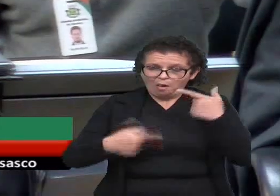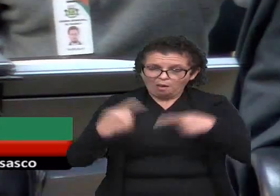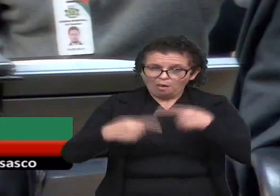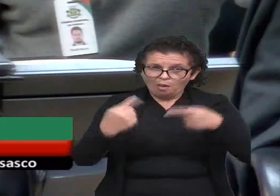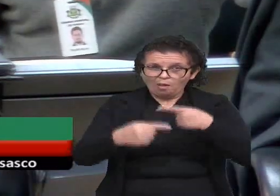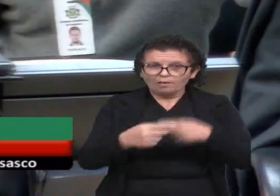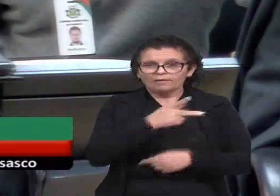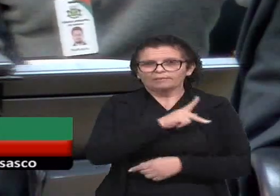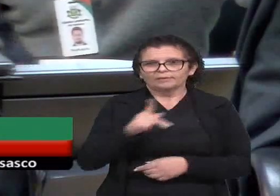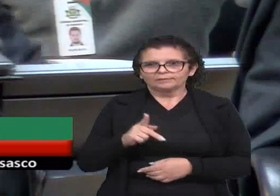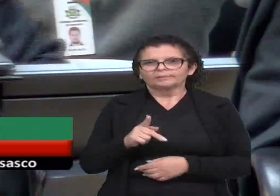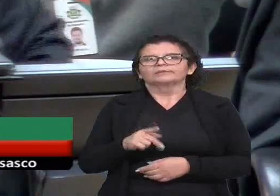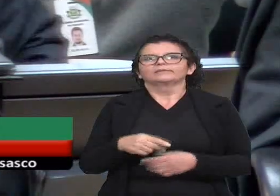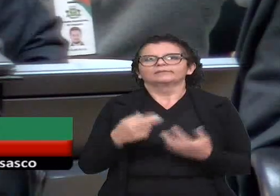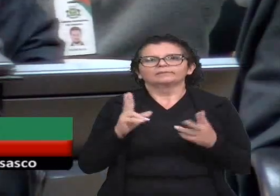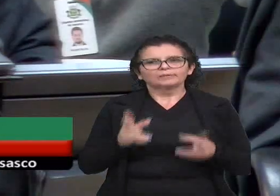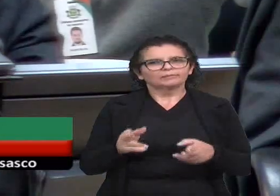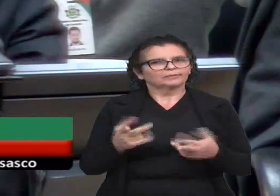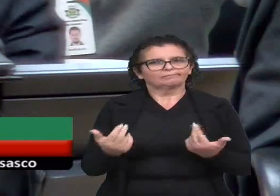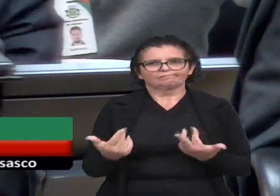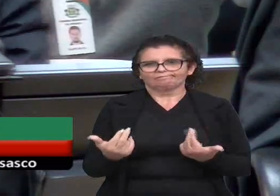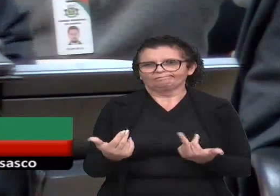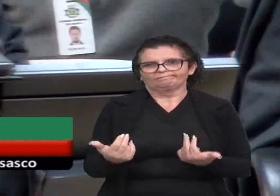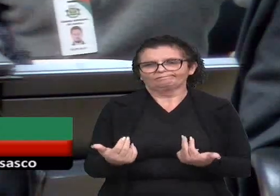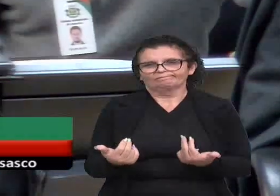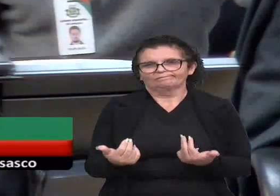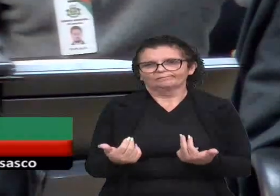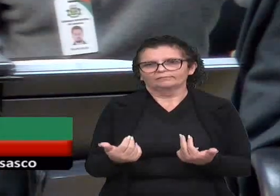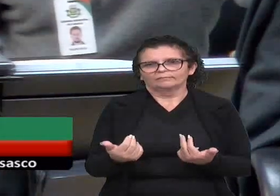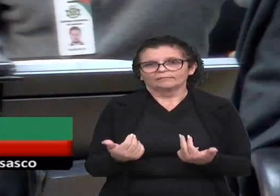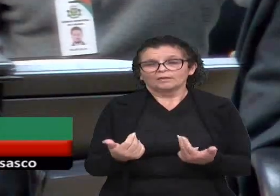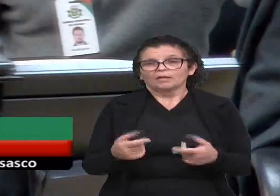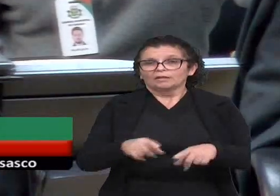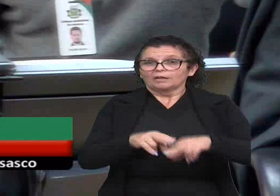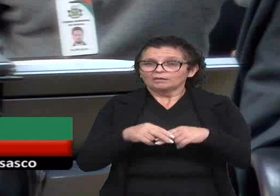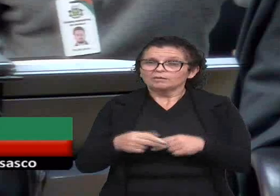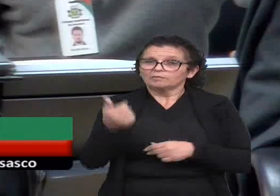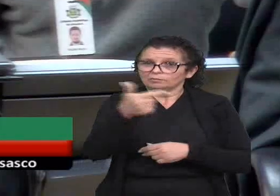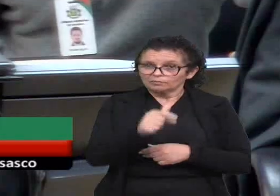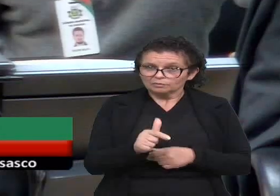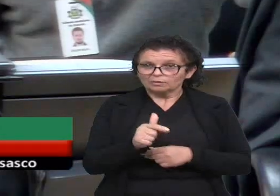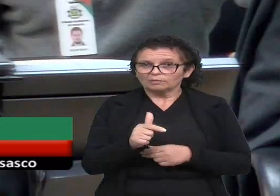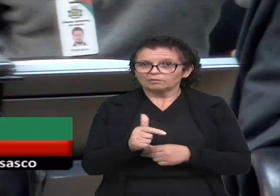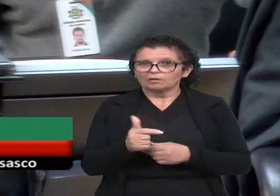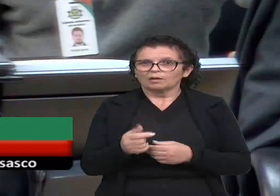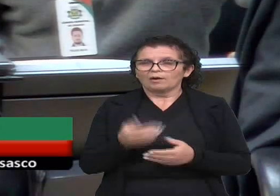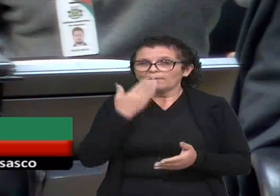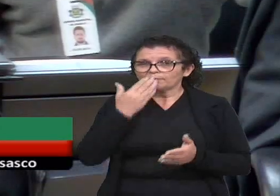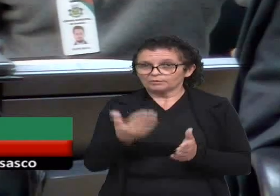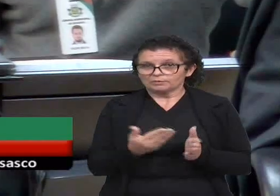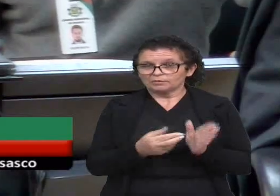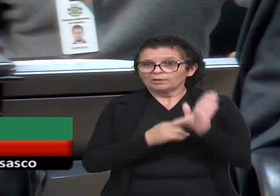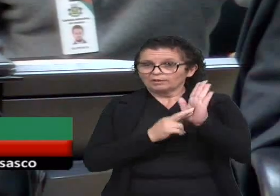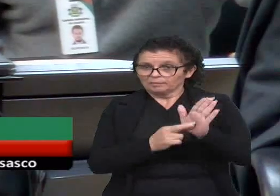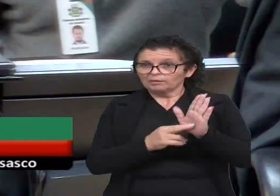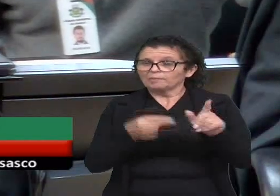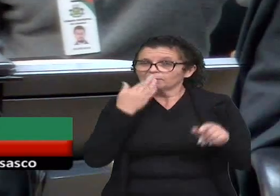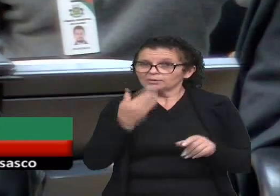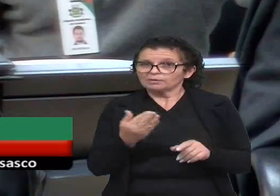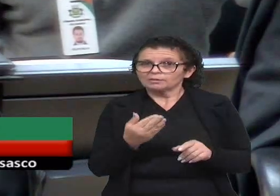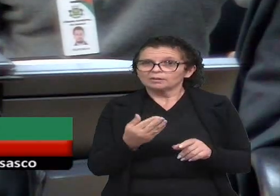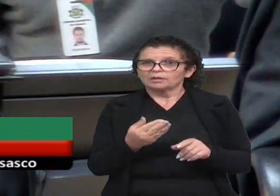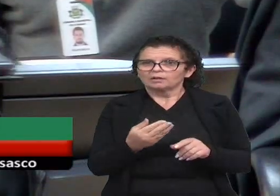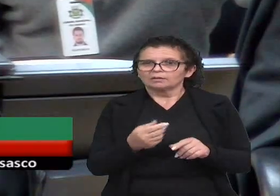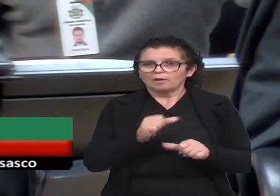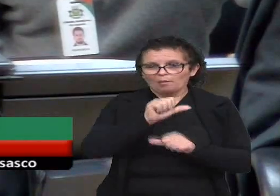uma presidência, foi usado o mesmo artifício. E referente ao requerimento, eu fui claro em perguntar se o texto